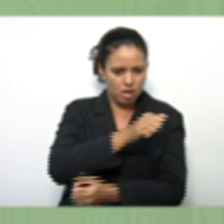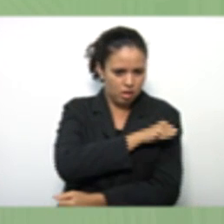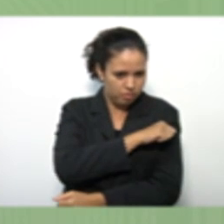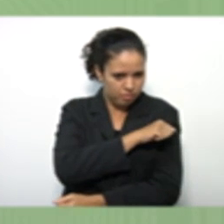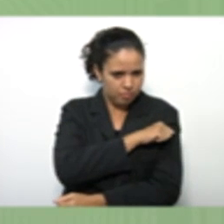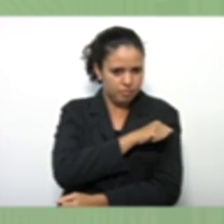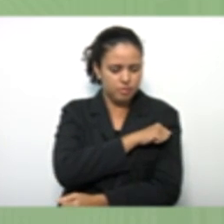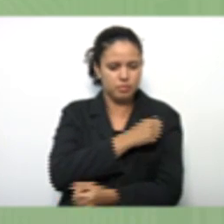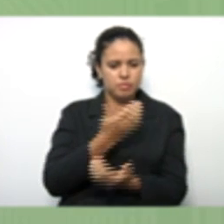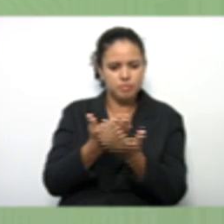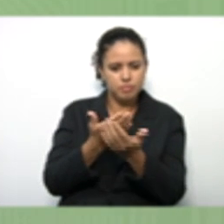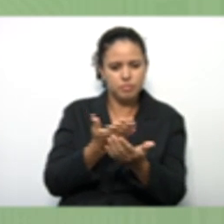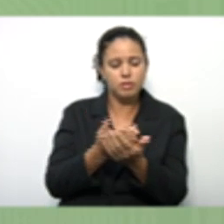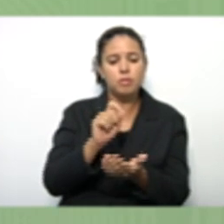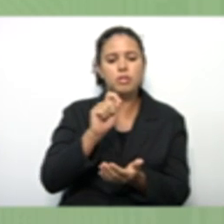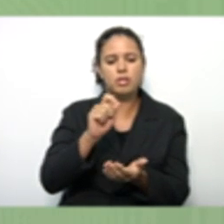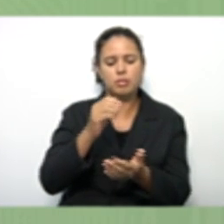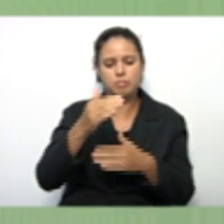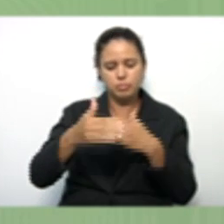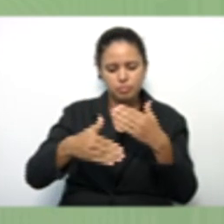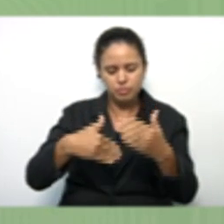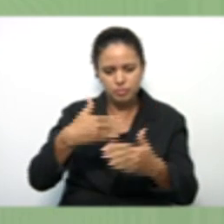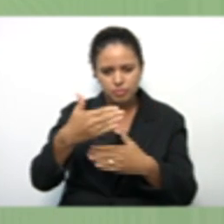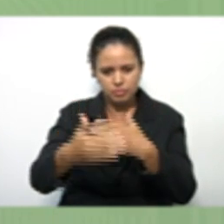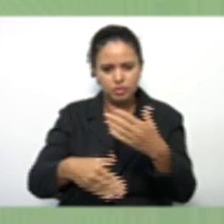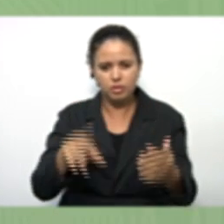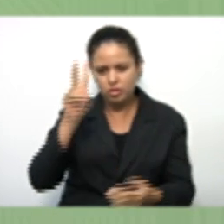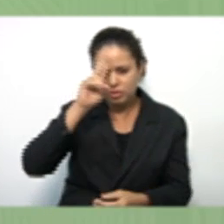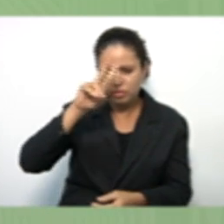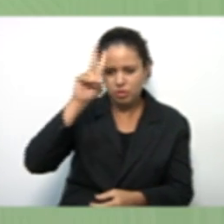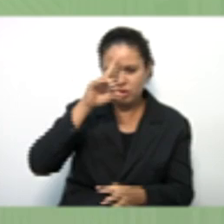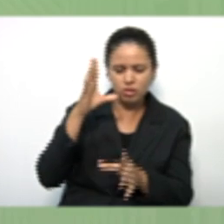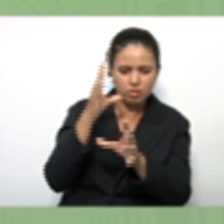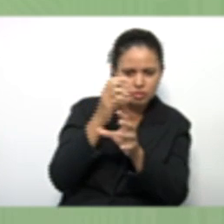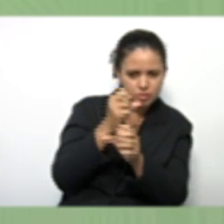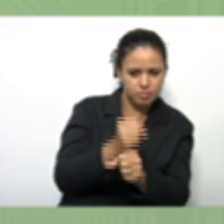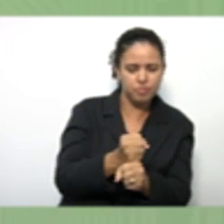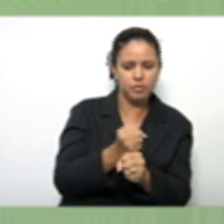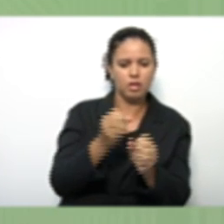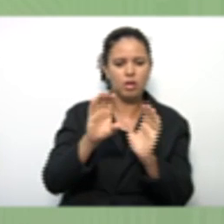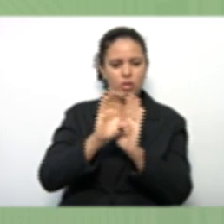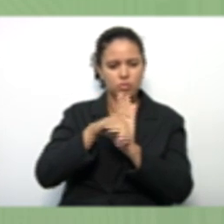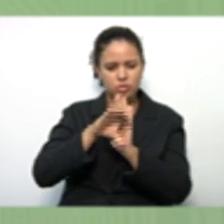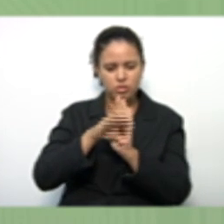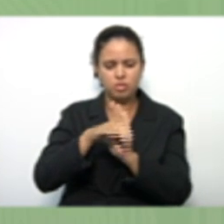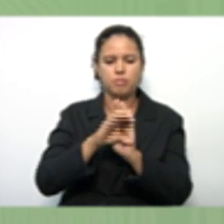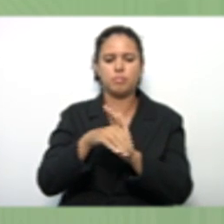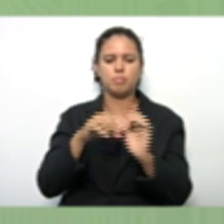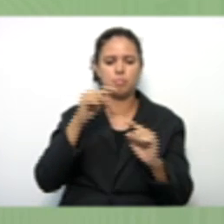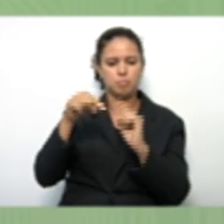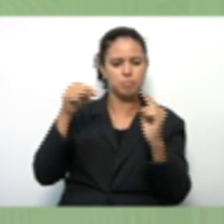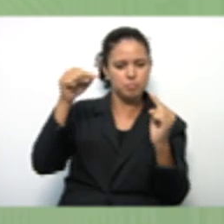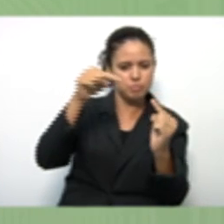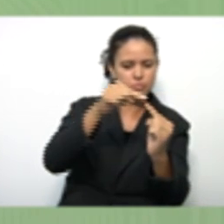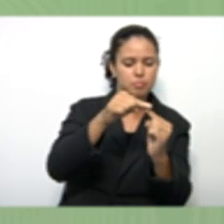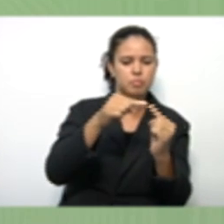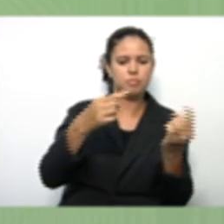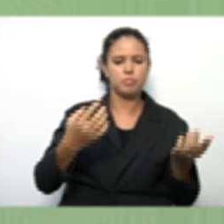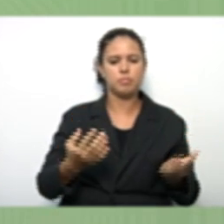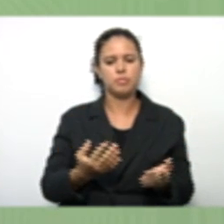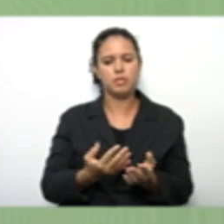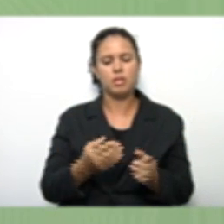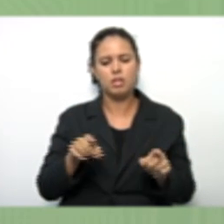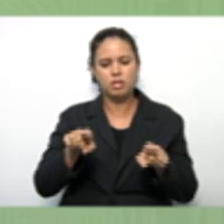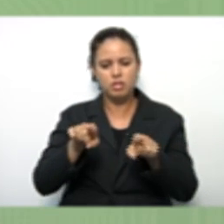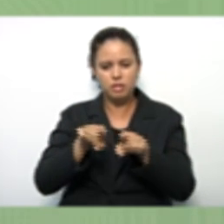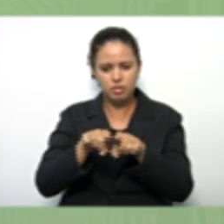evolução histórica da contabilidade, conceito, objetivo e finalidade da contabilidade, objeto de